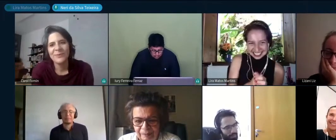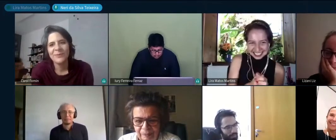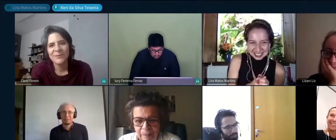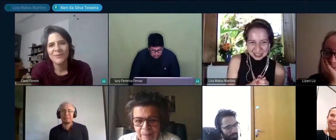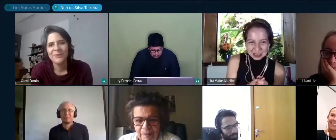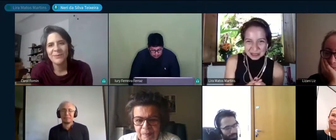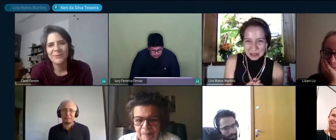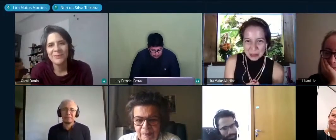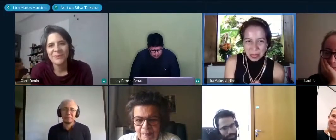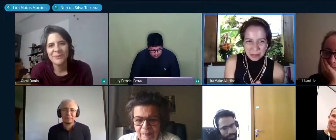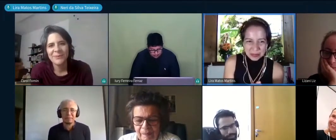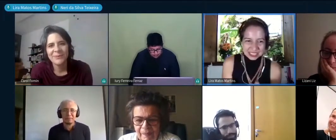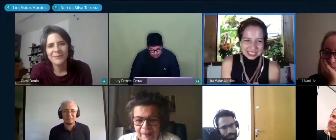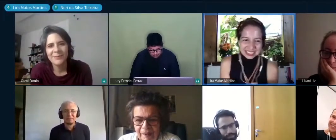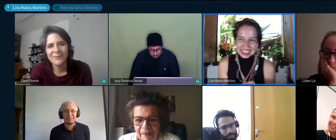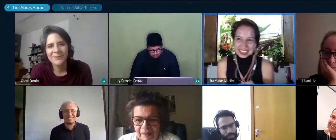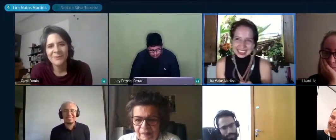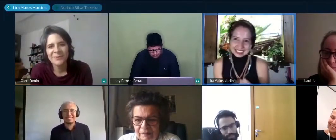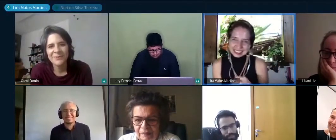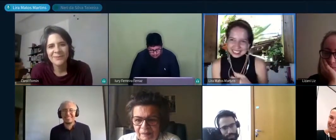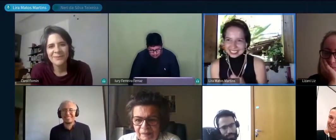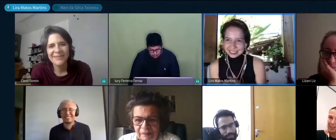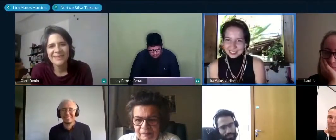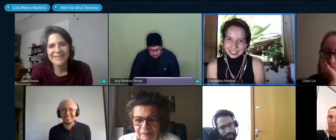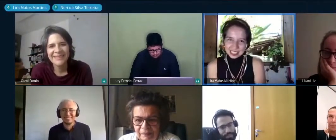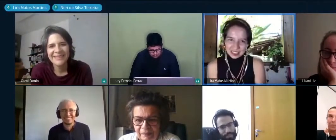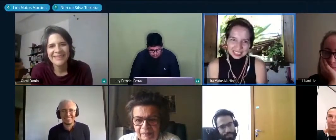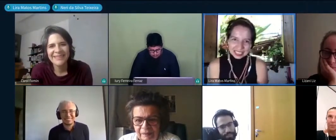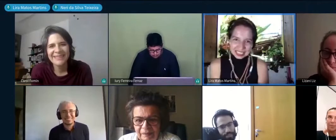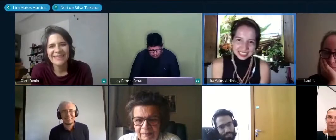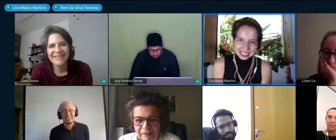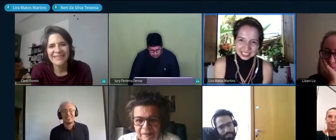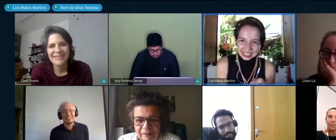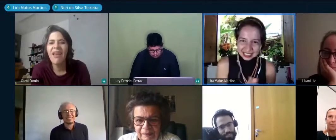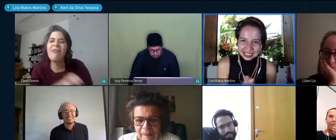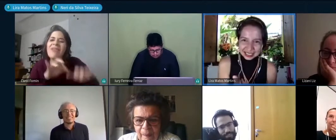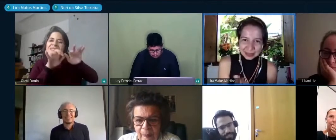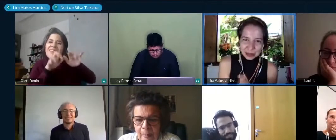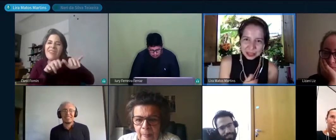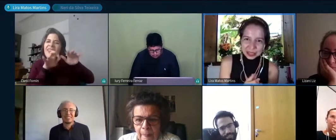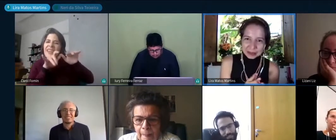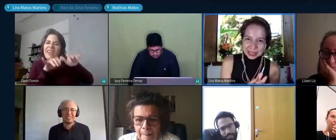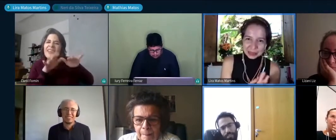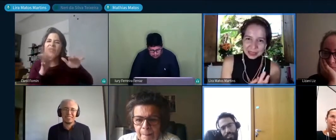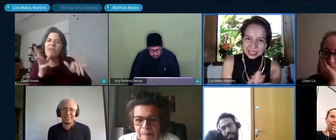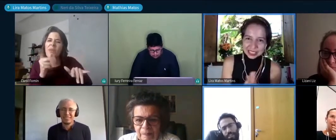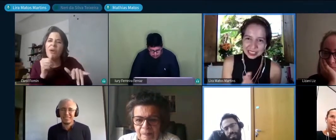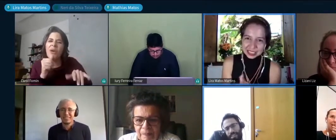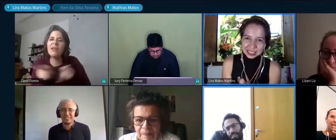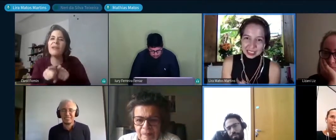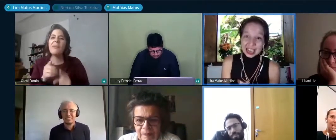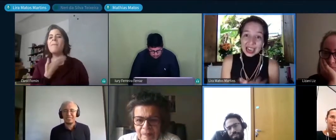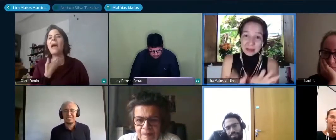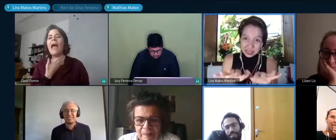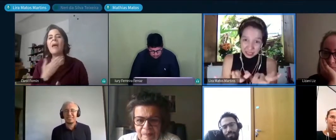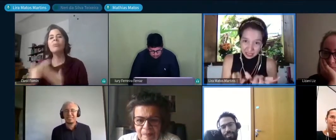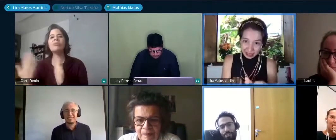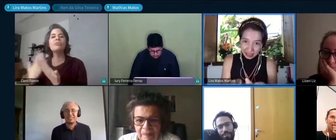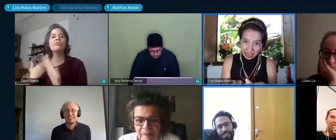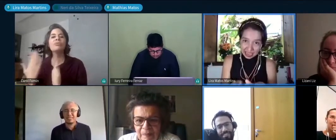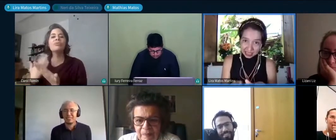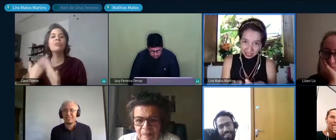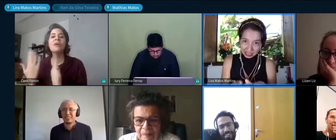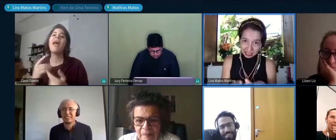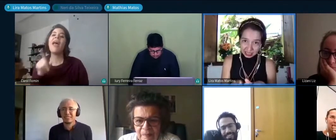vai demorar? Que agonia. Talvez eles demora. Fazem essa demora aí mais pra sim, gente. A que